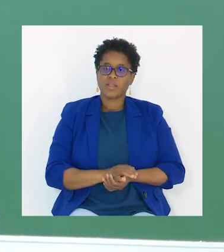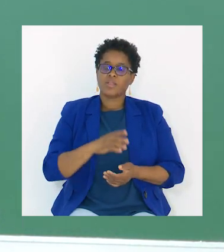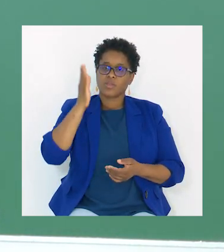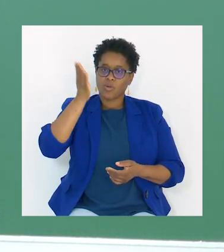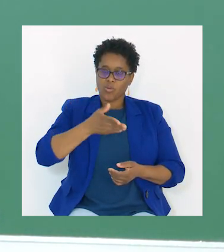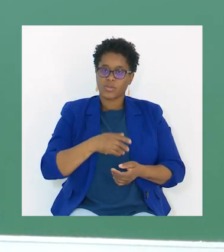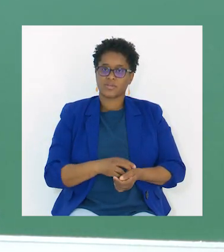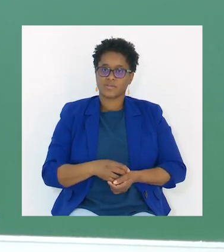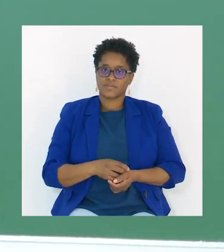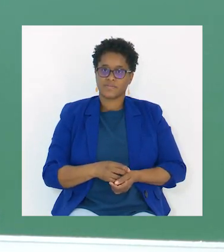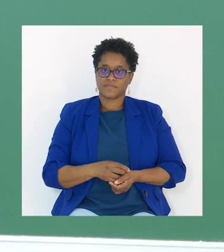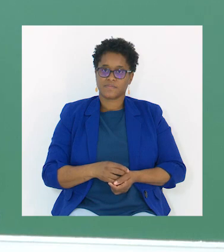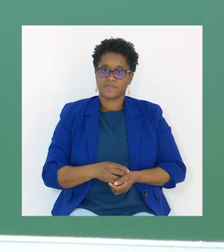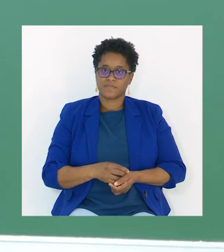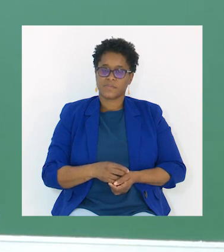cortamos